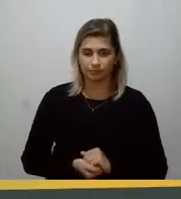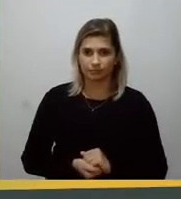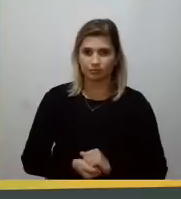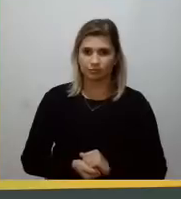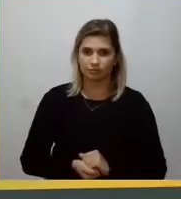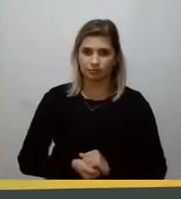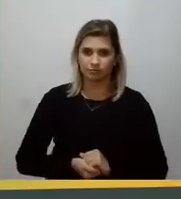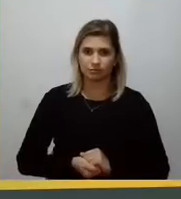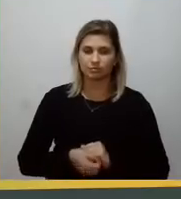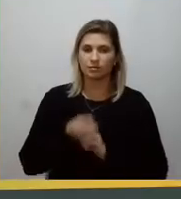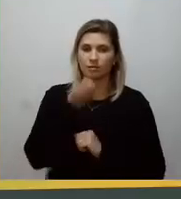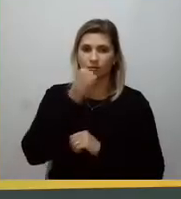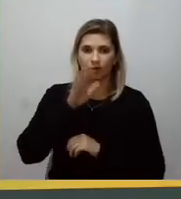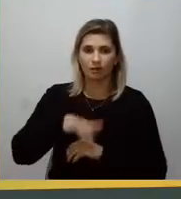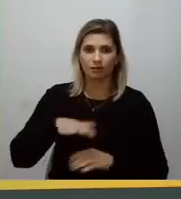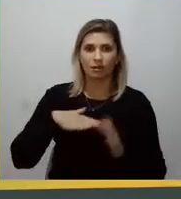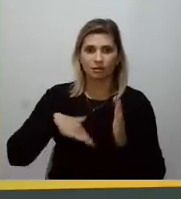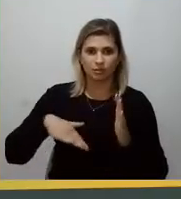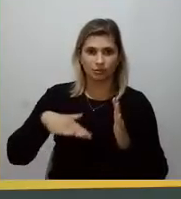Uma boa tarde a todos.